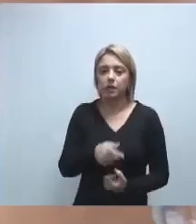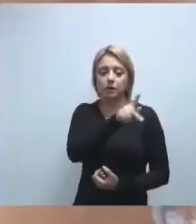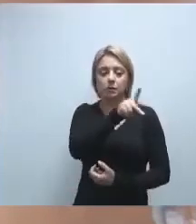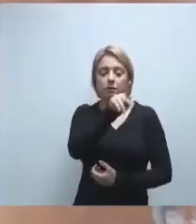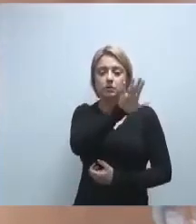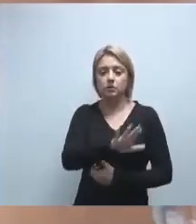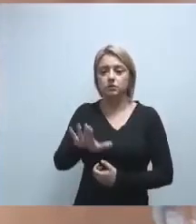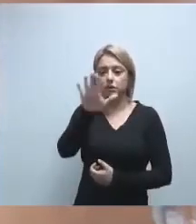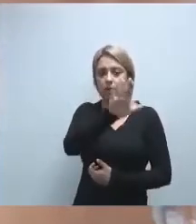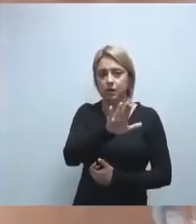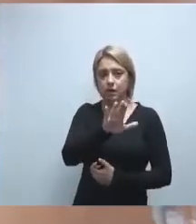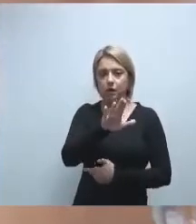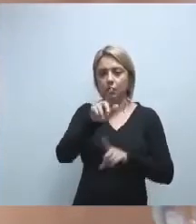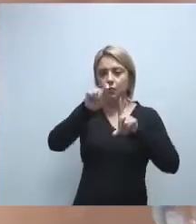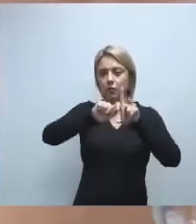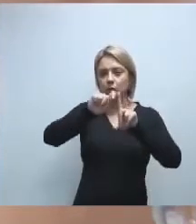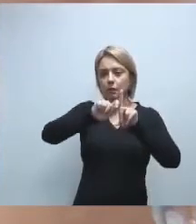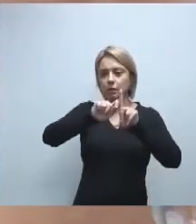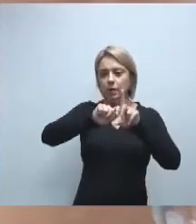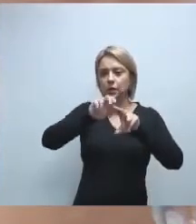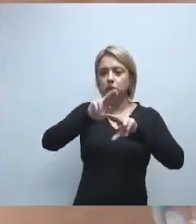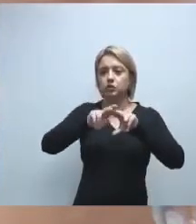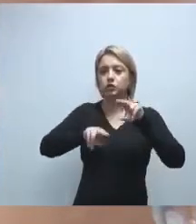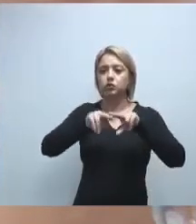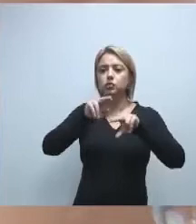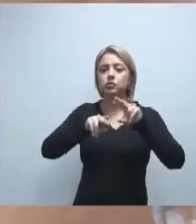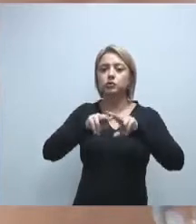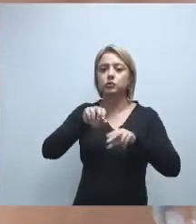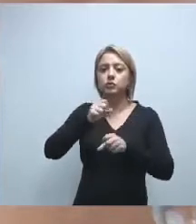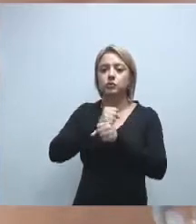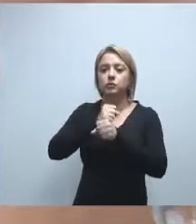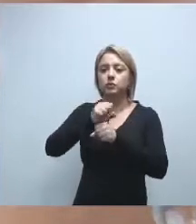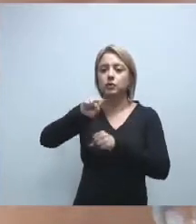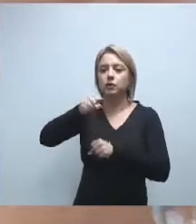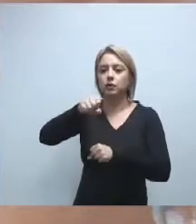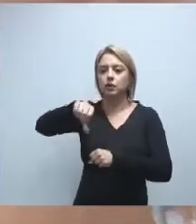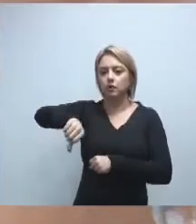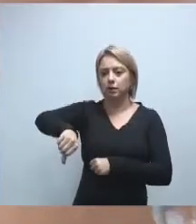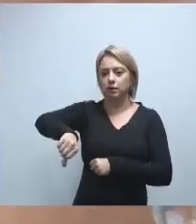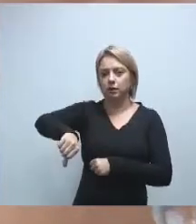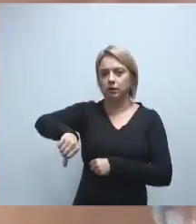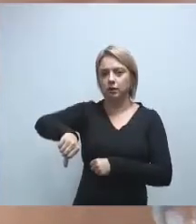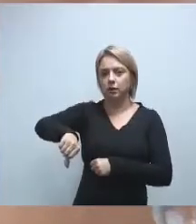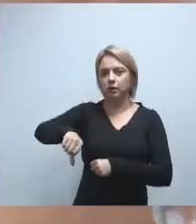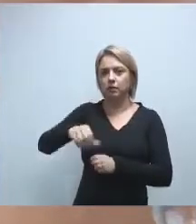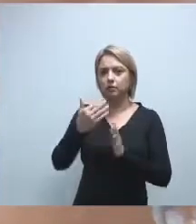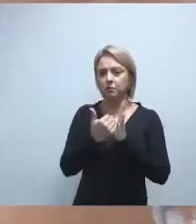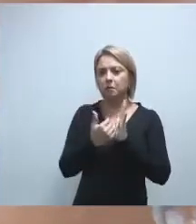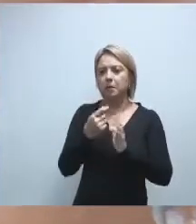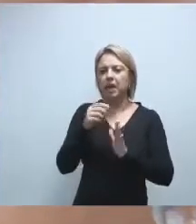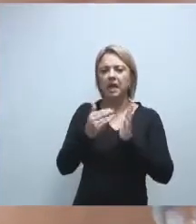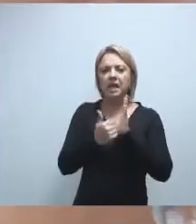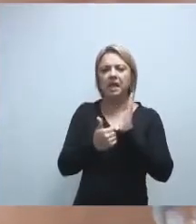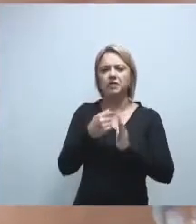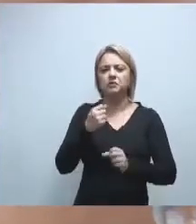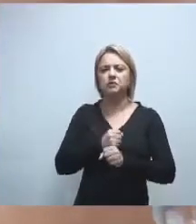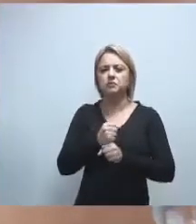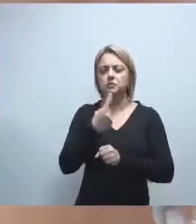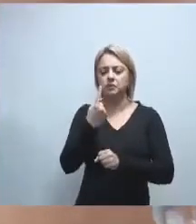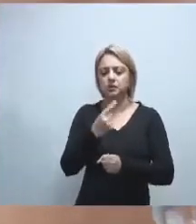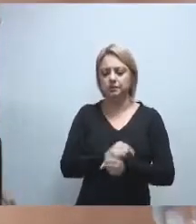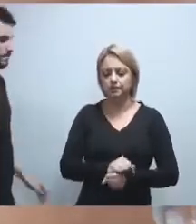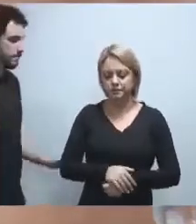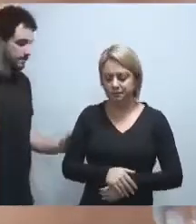em junho de 89 um ano portanto menos de um ano de vigência da